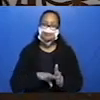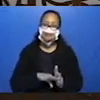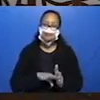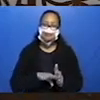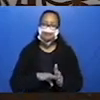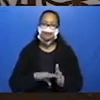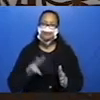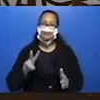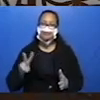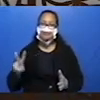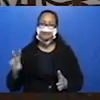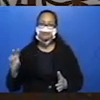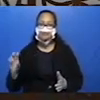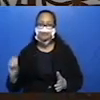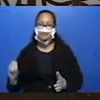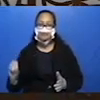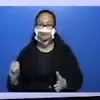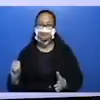220.